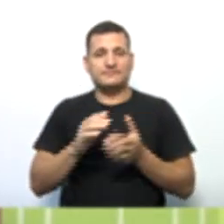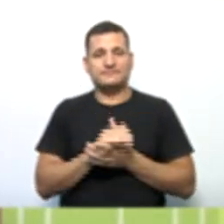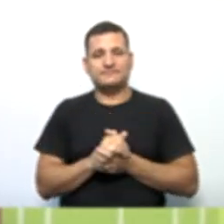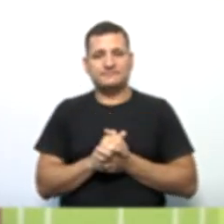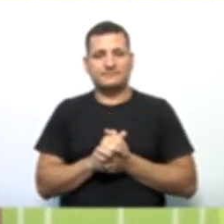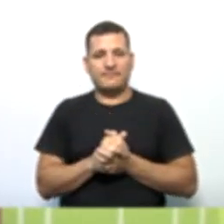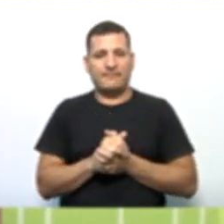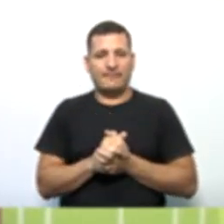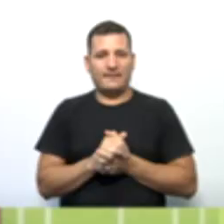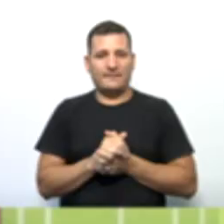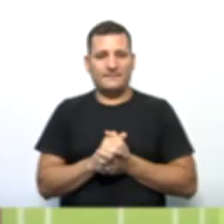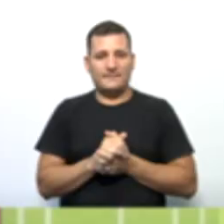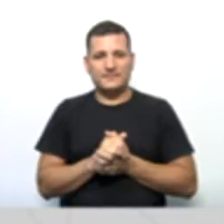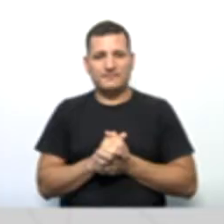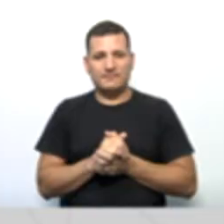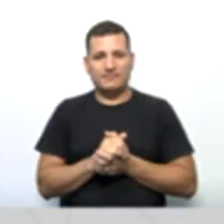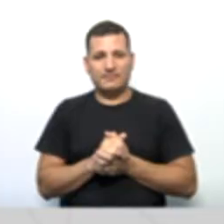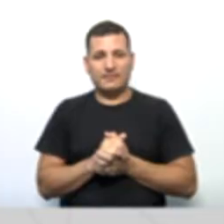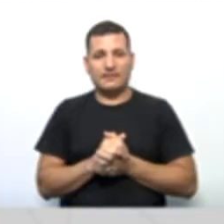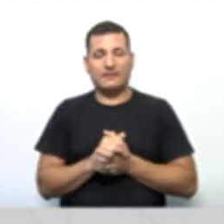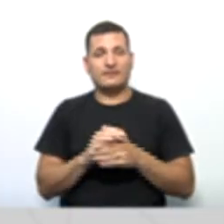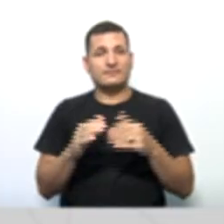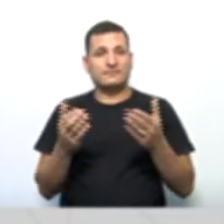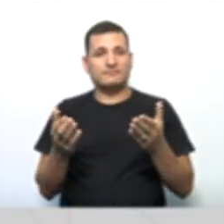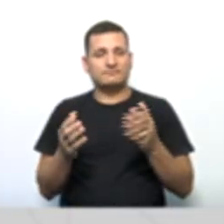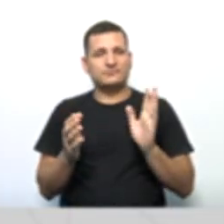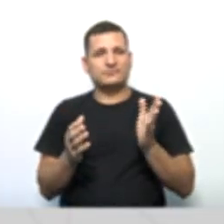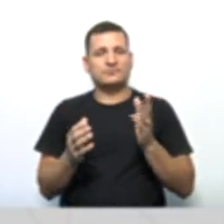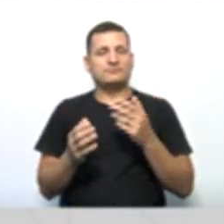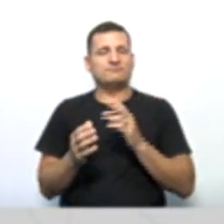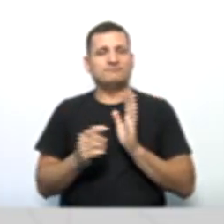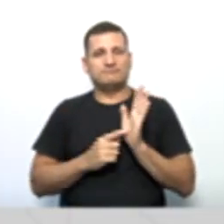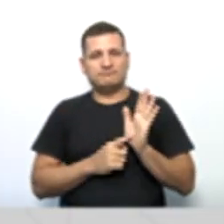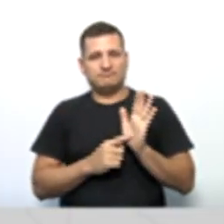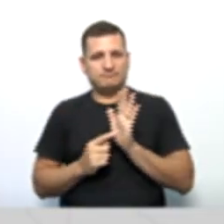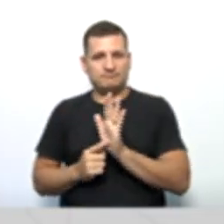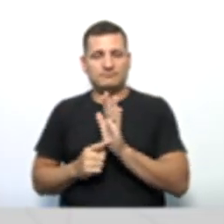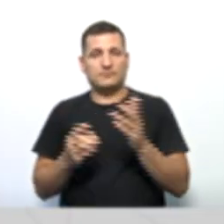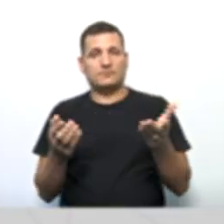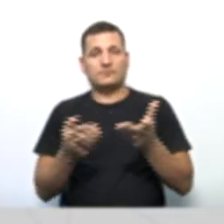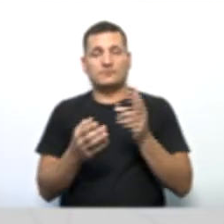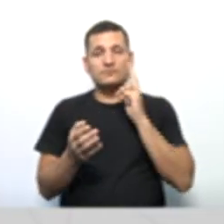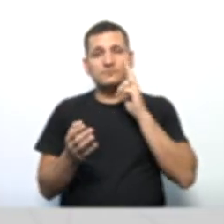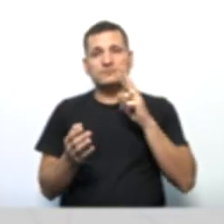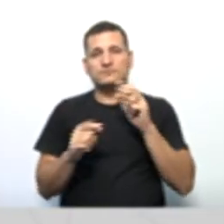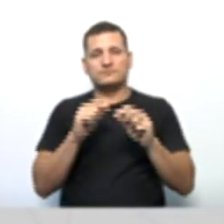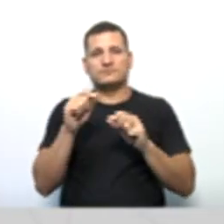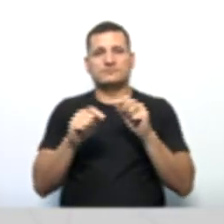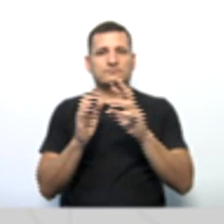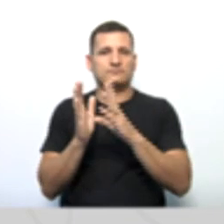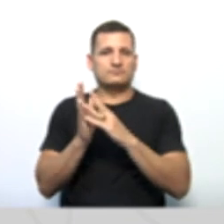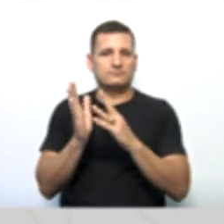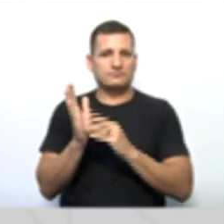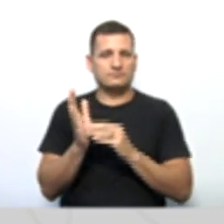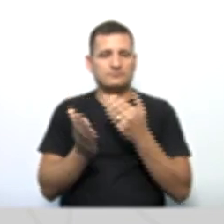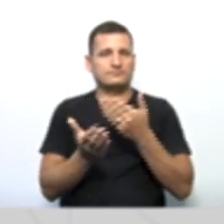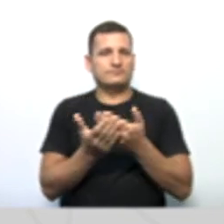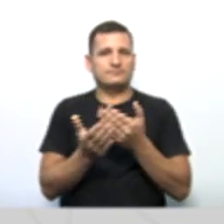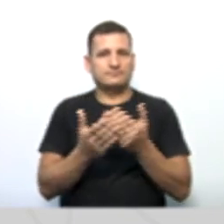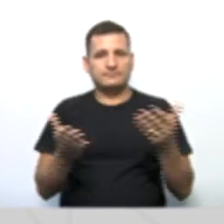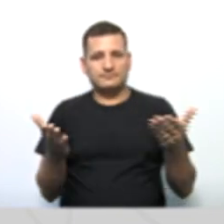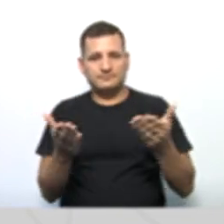nossa aula. Então, já estamos apresentados, animados e vamos lá para saber qual o conteúdo da nossa aula de